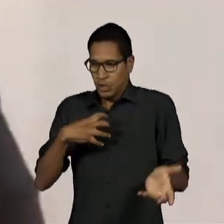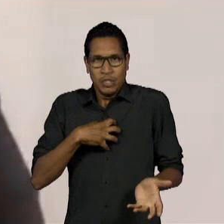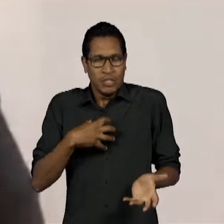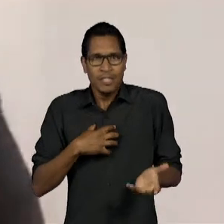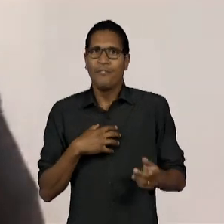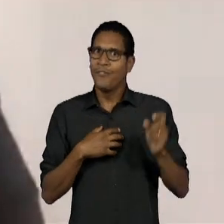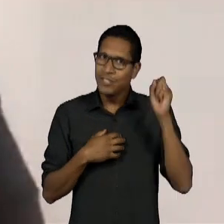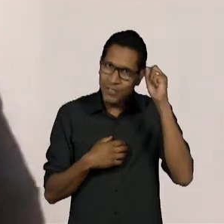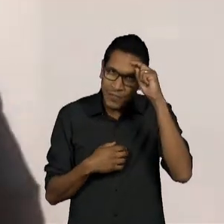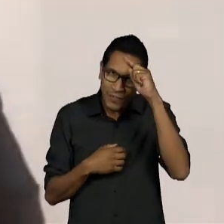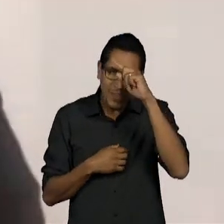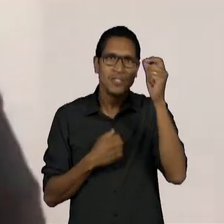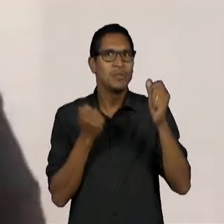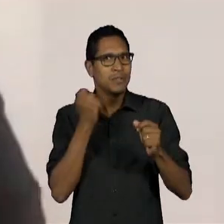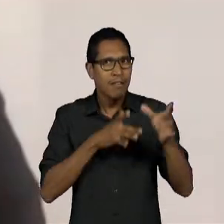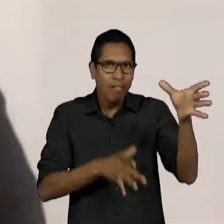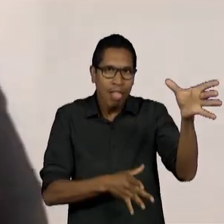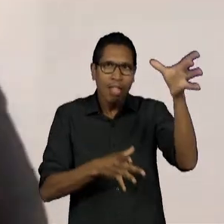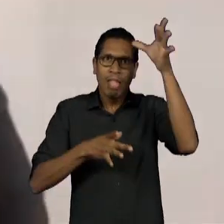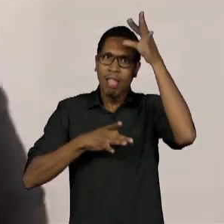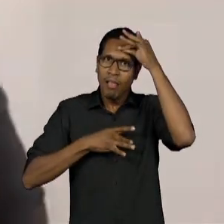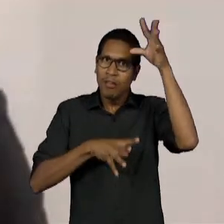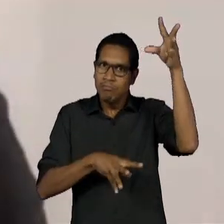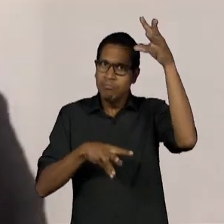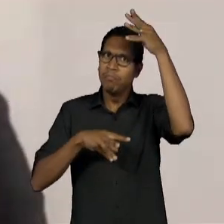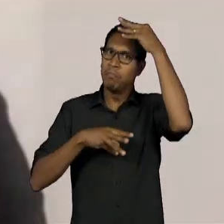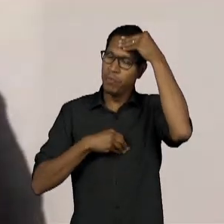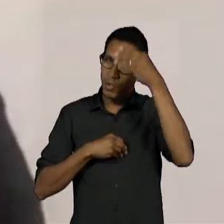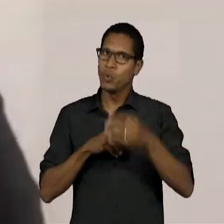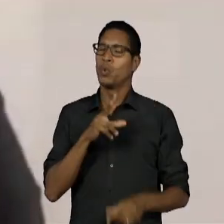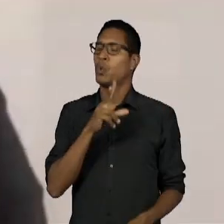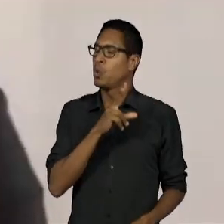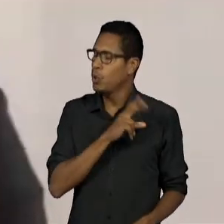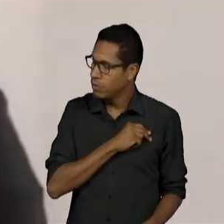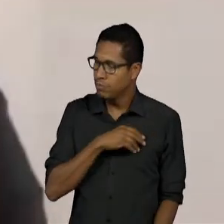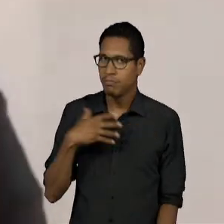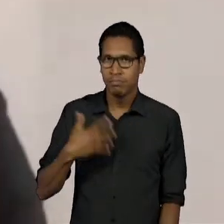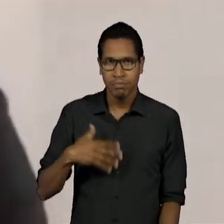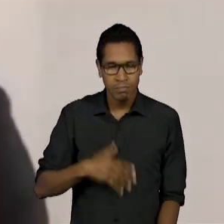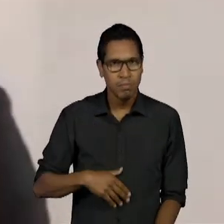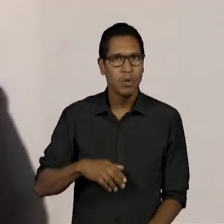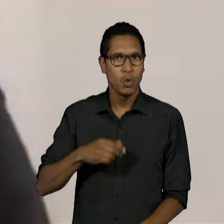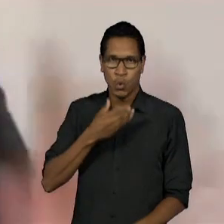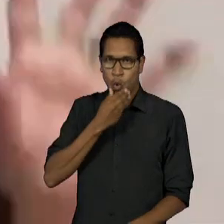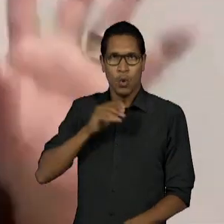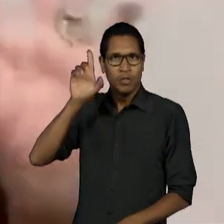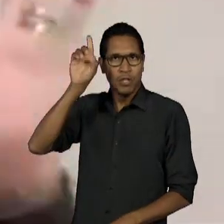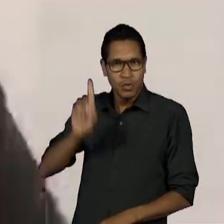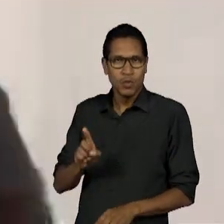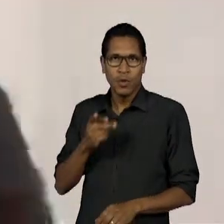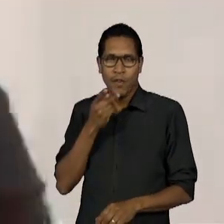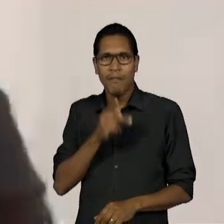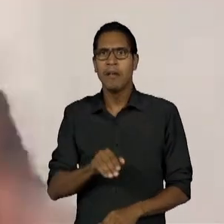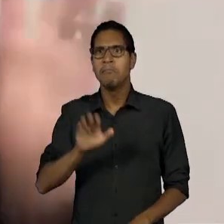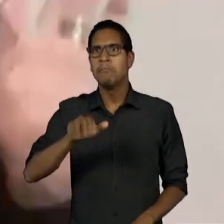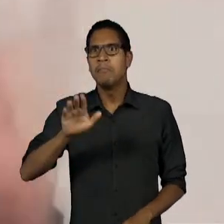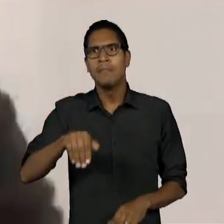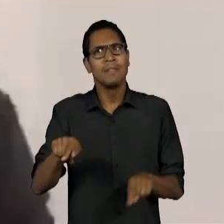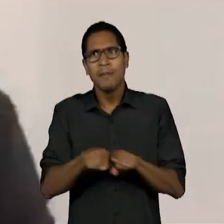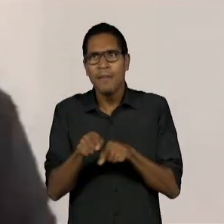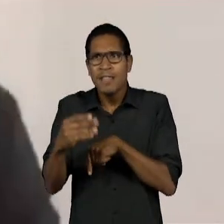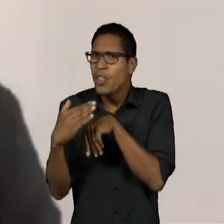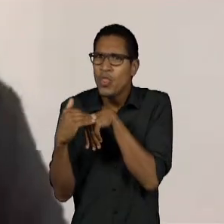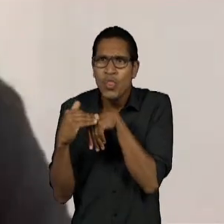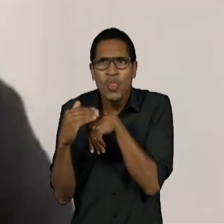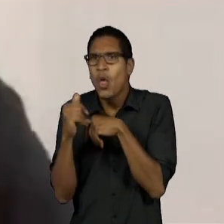uma dificuldade enorme para fazer. O Abujamra, que foi o diretor, volta e meia, ele dizia: Nissete, tira a ternura,